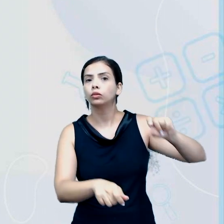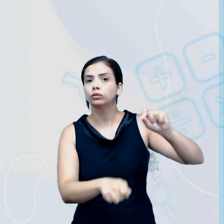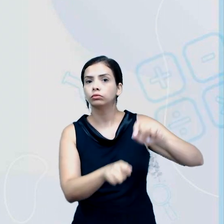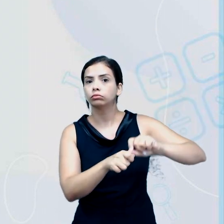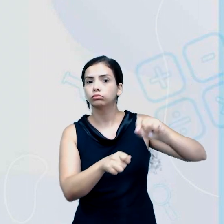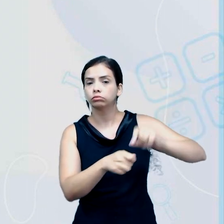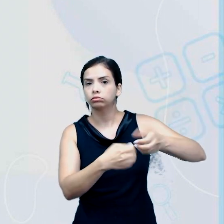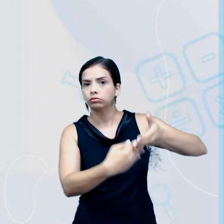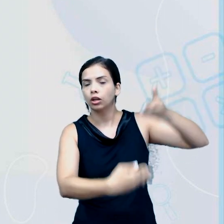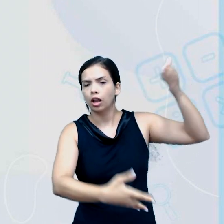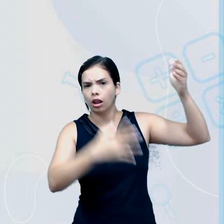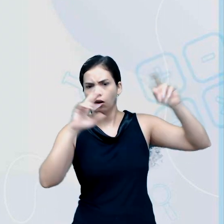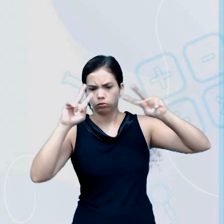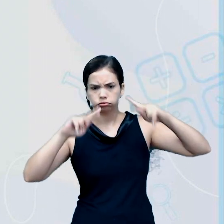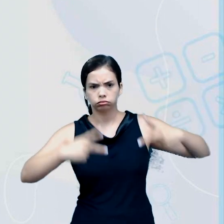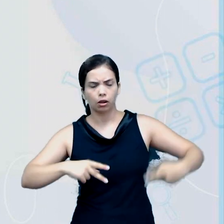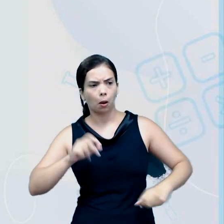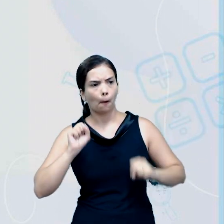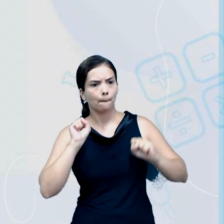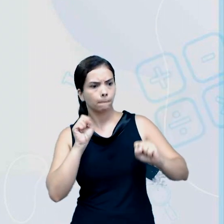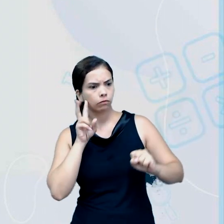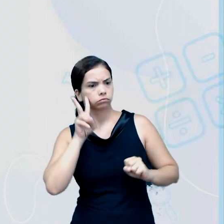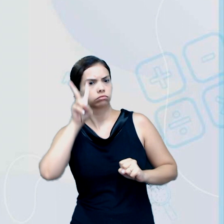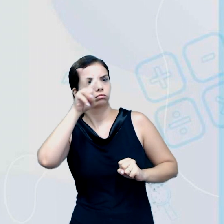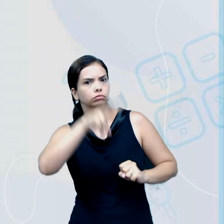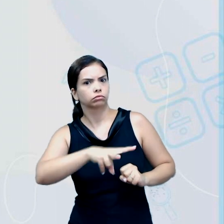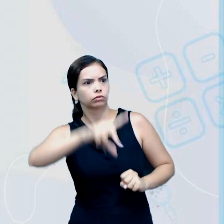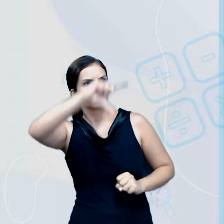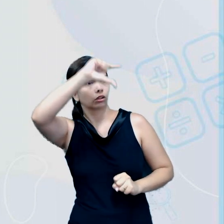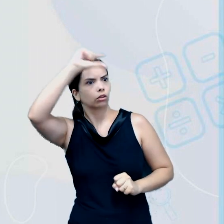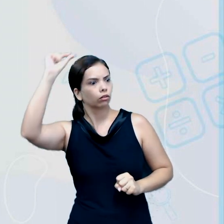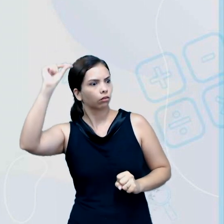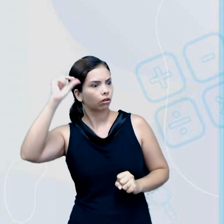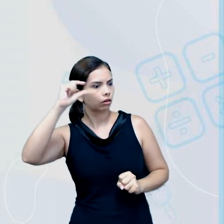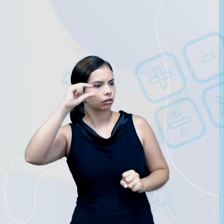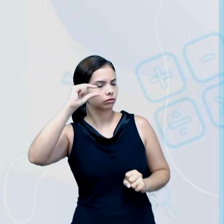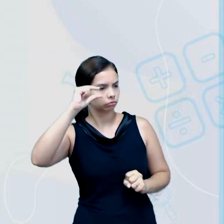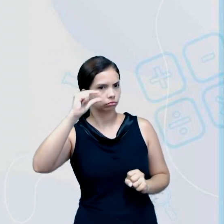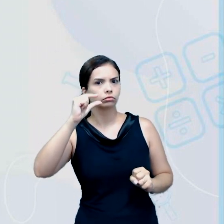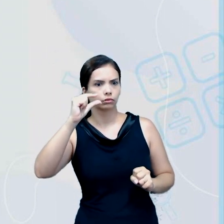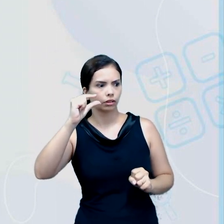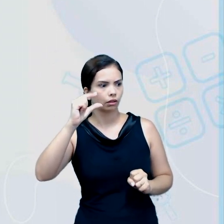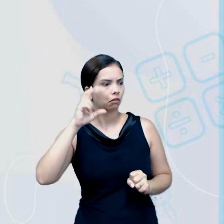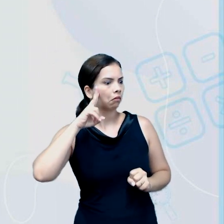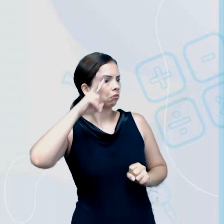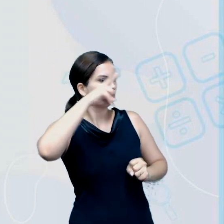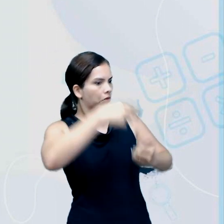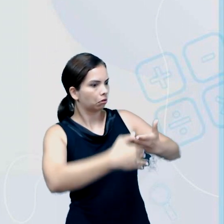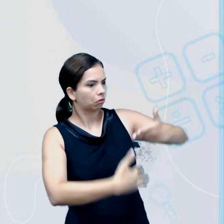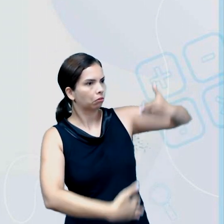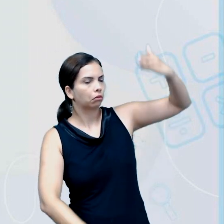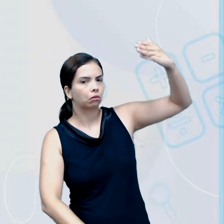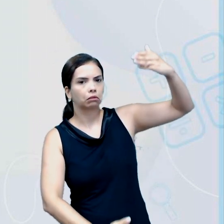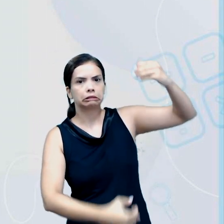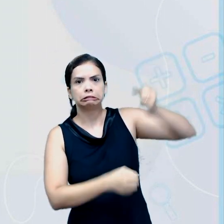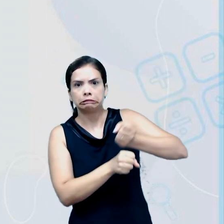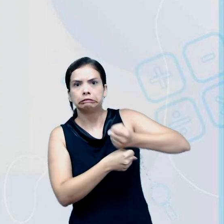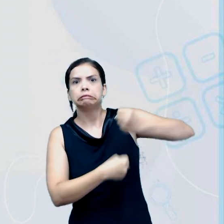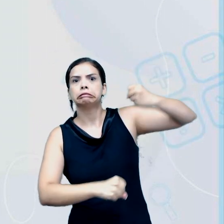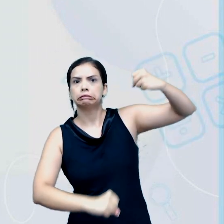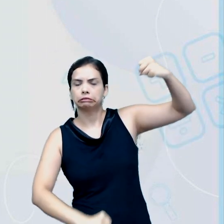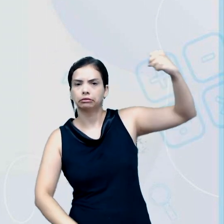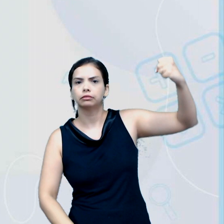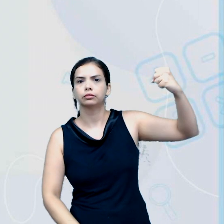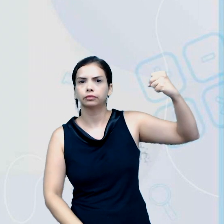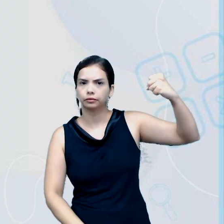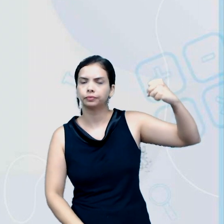construção humana que é possível ser vista da lua estão grande que ela é E aí quer que eles fizeram eles